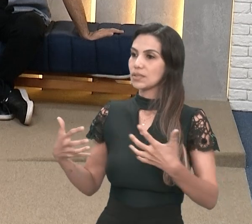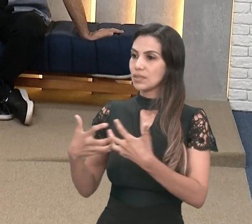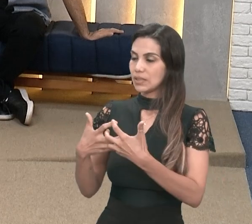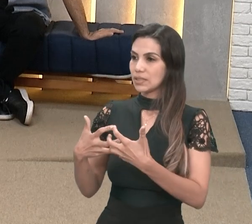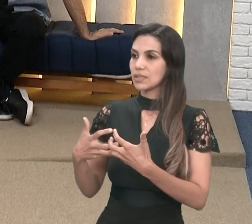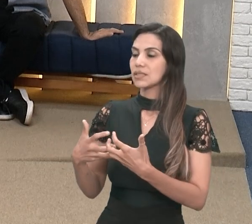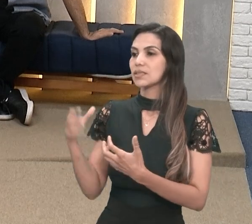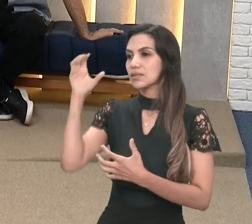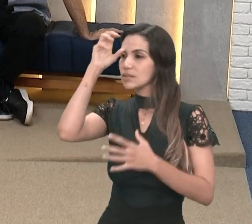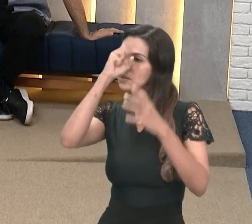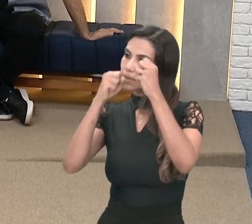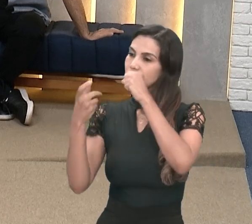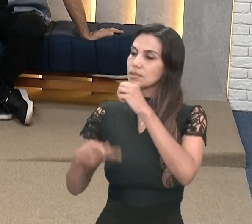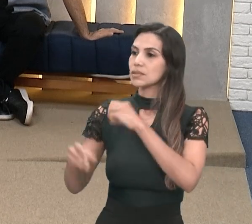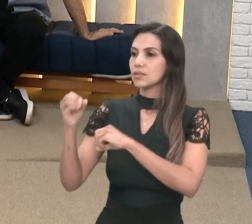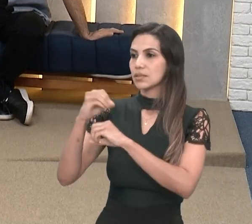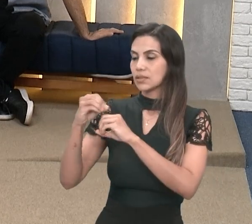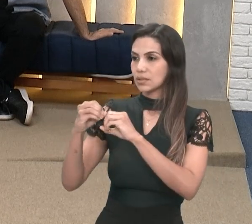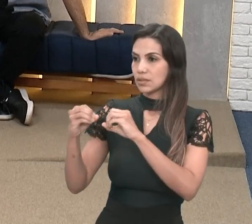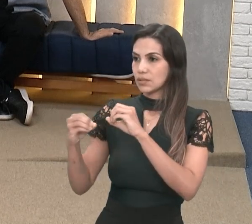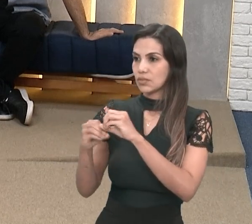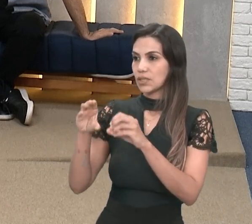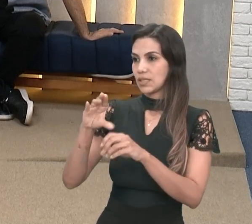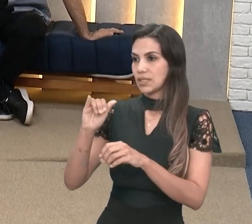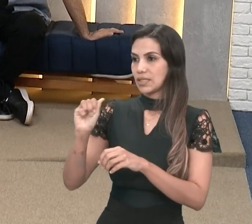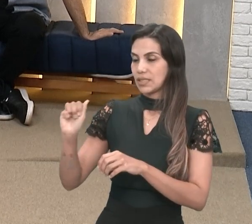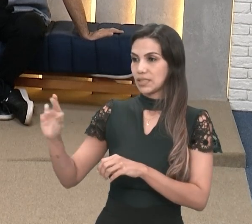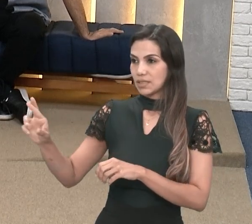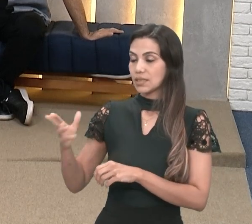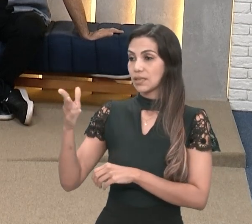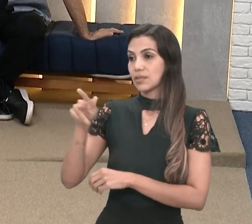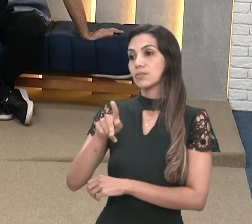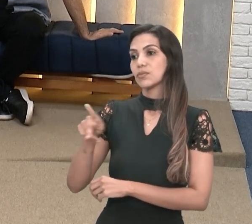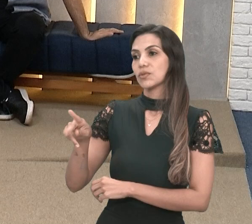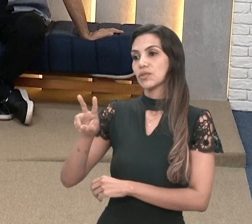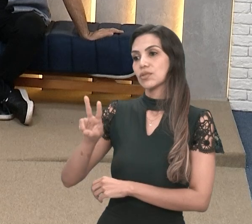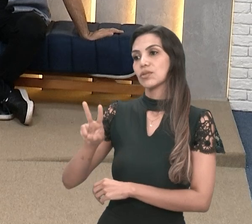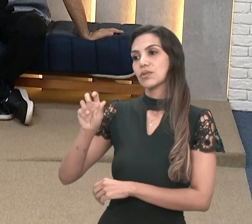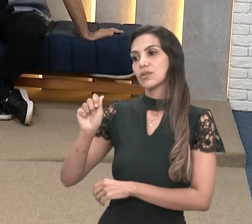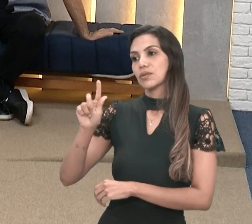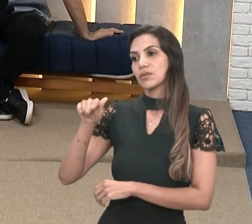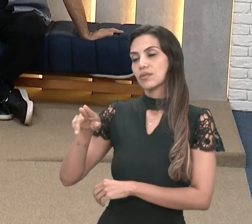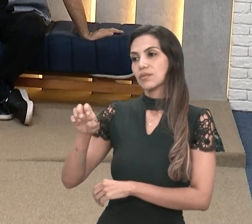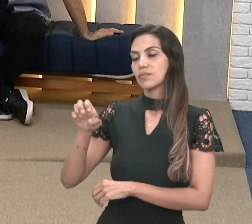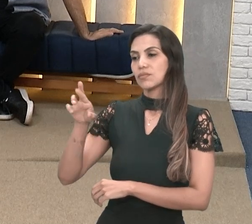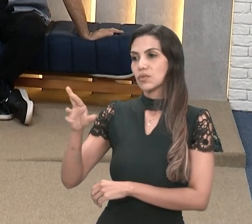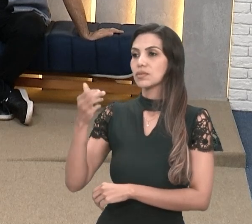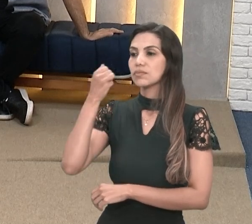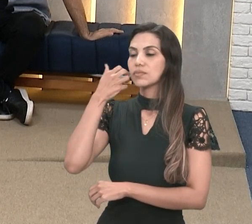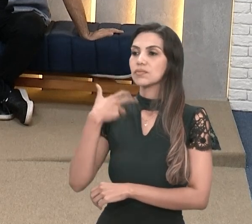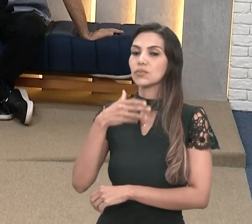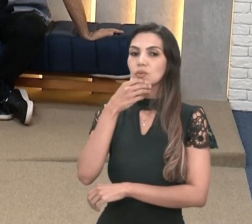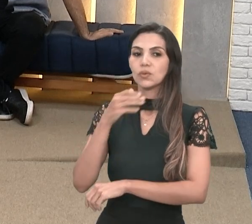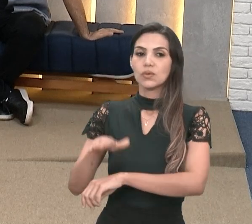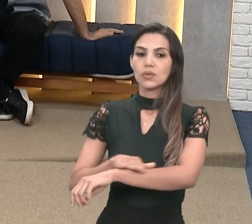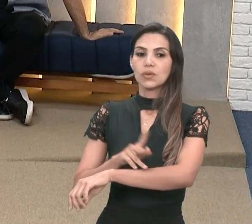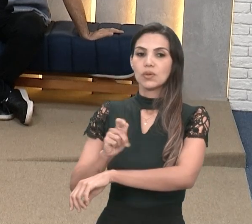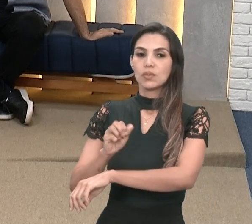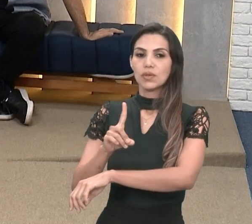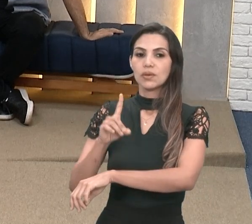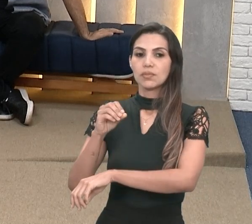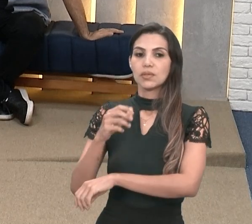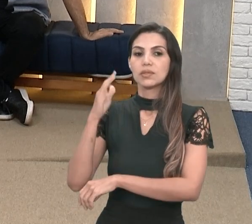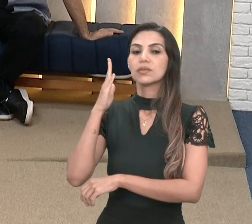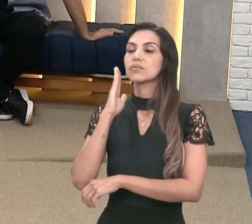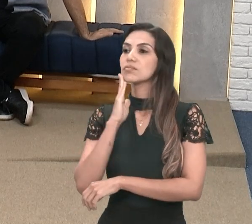Rede da UFG, o CIAR, professor Wagner Bandeira. Ele se descreve como um homem pardo, tem cabelos